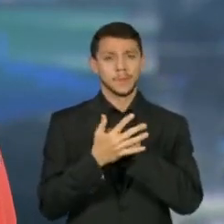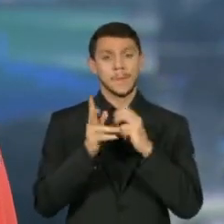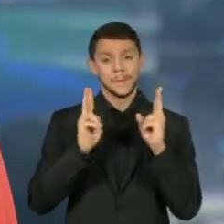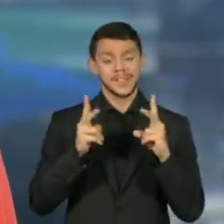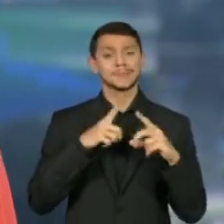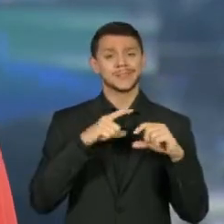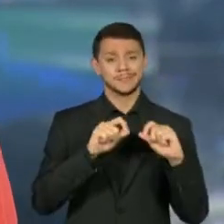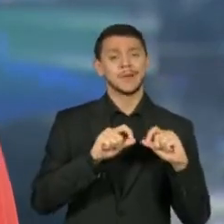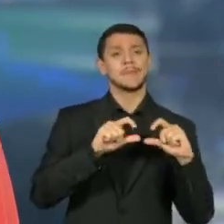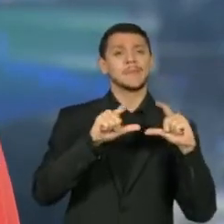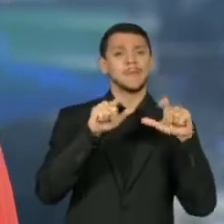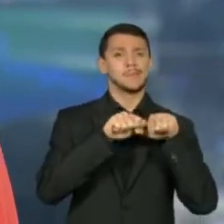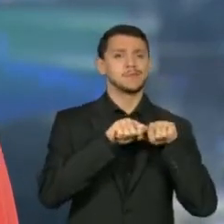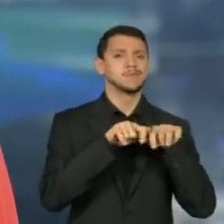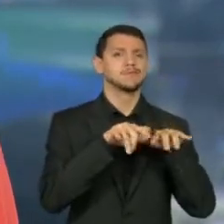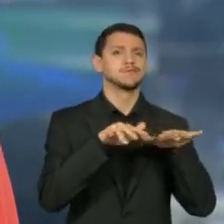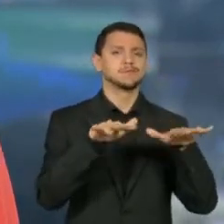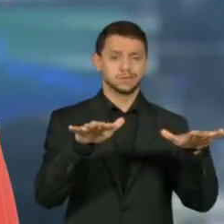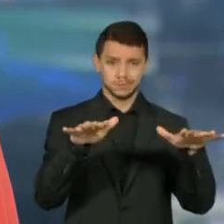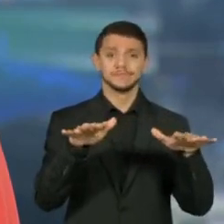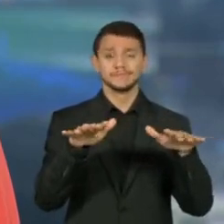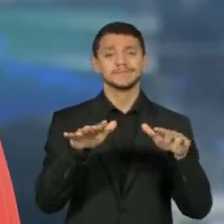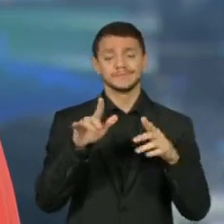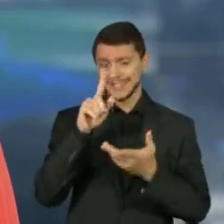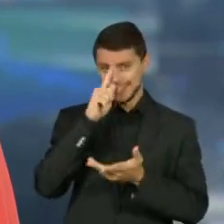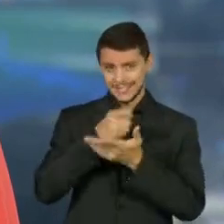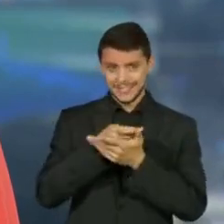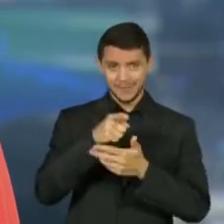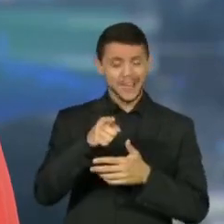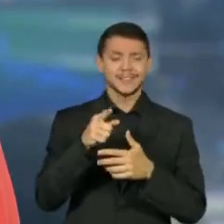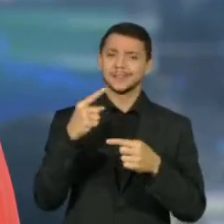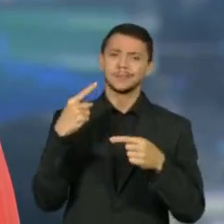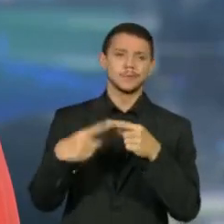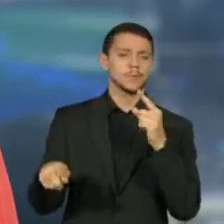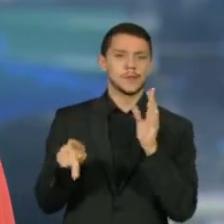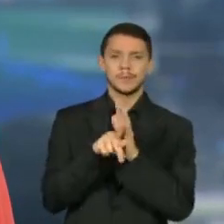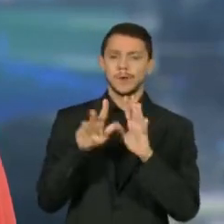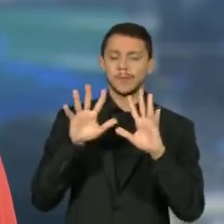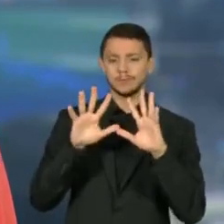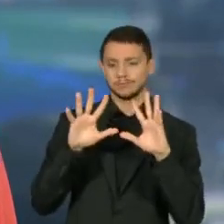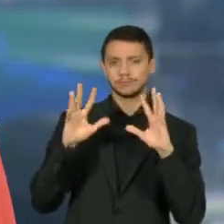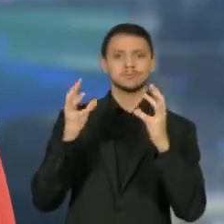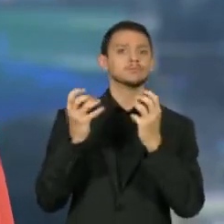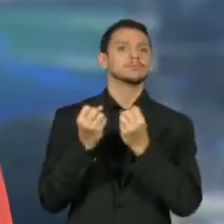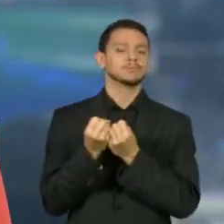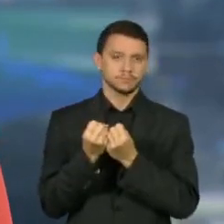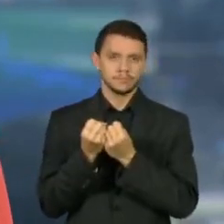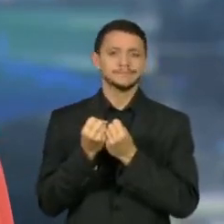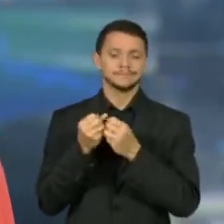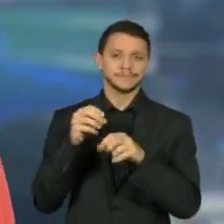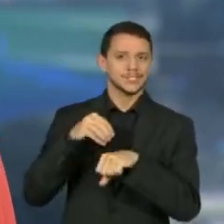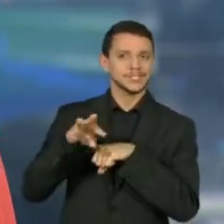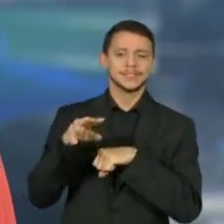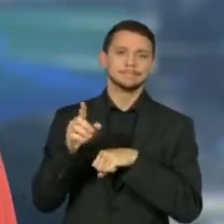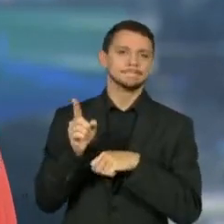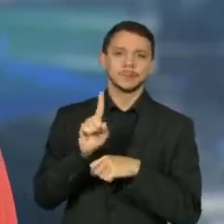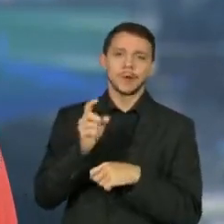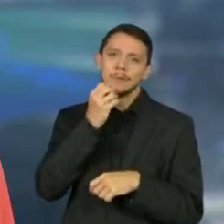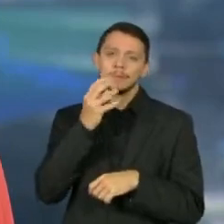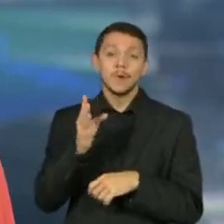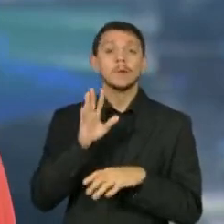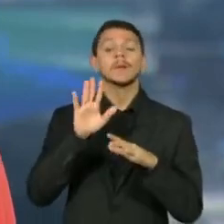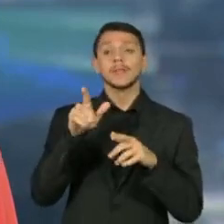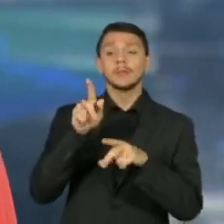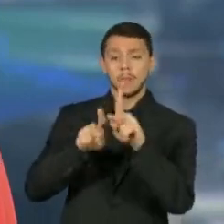Altos índices de contaminação a decisão contraria as orientações da Organização Mundial da Saúde e expõe ainda mais a